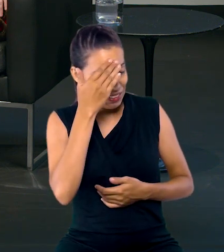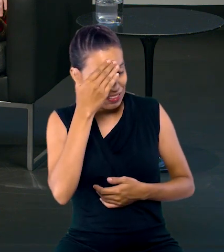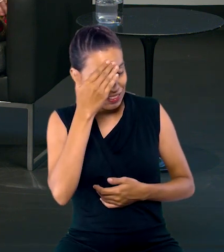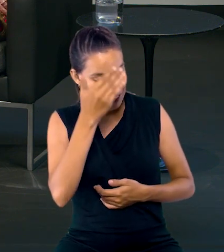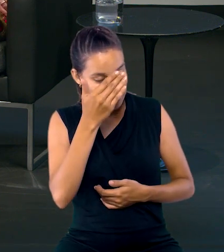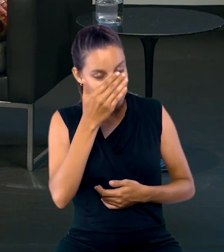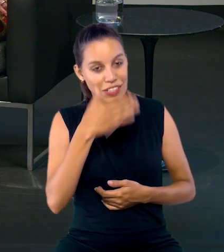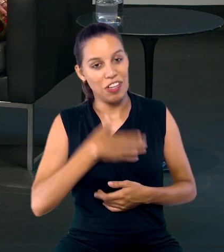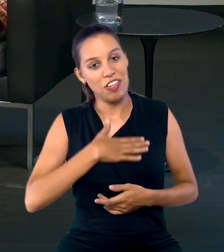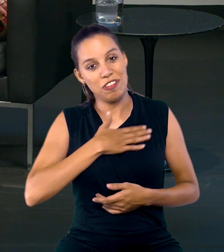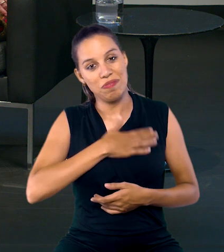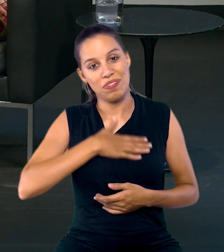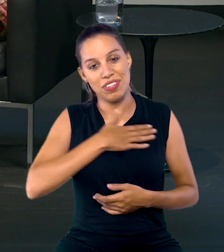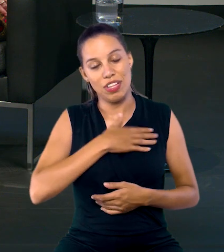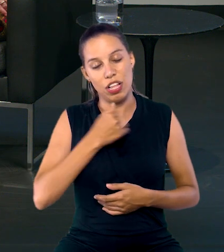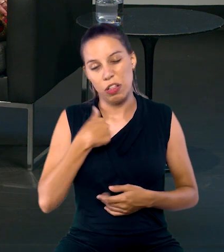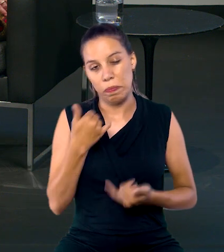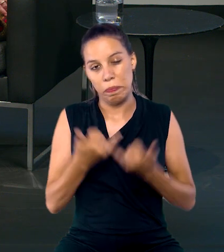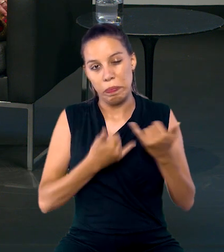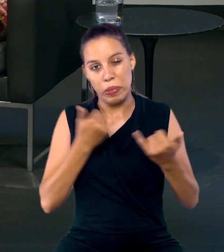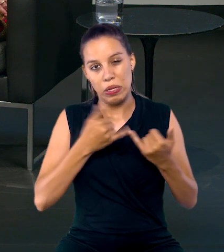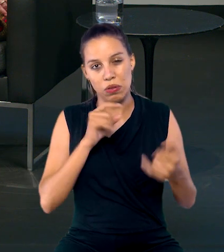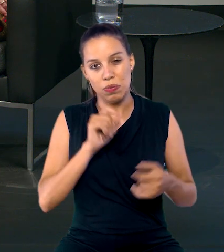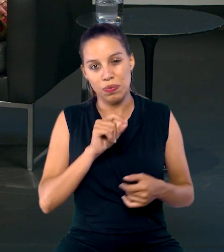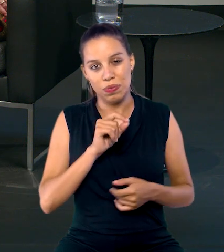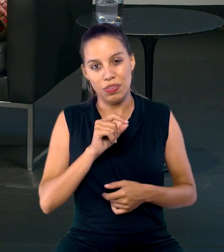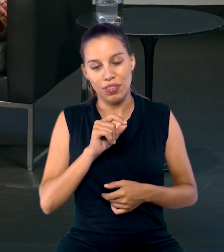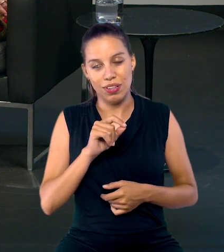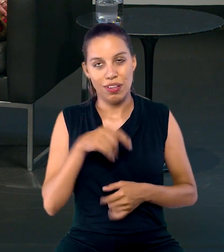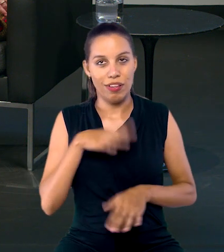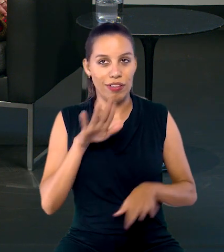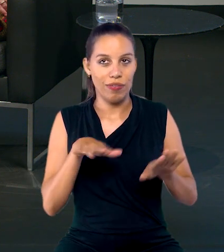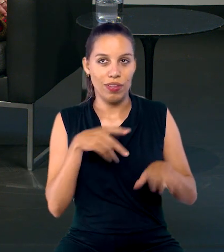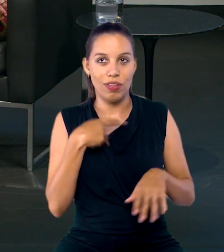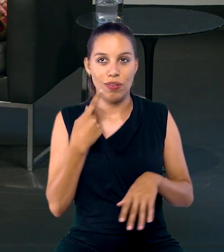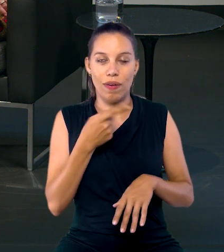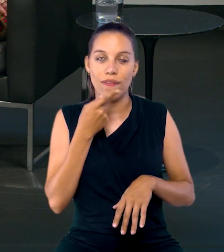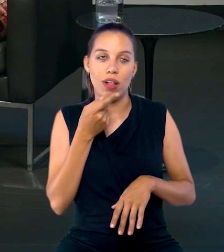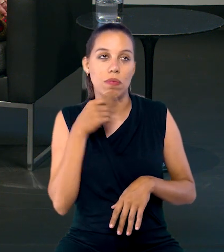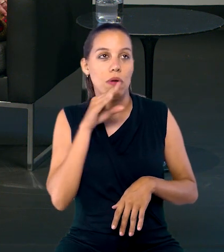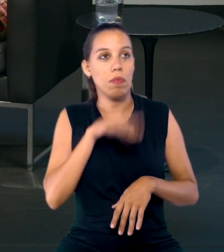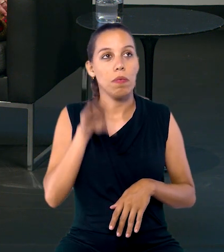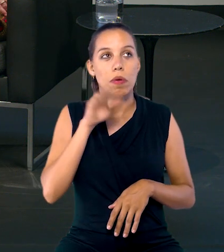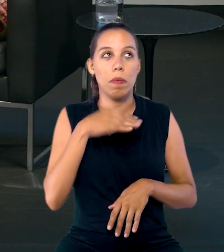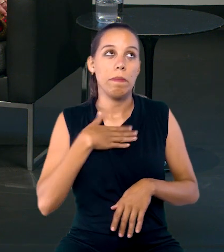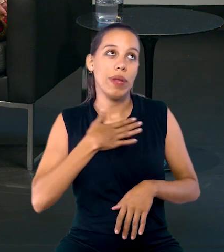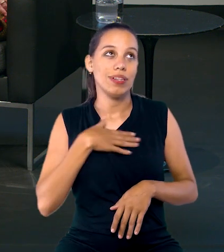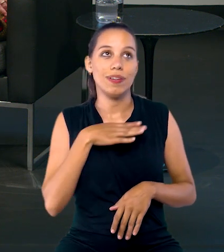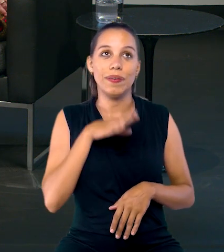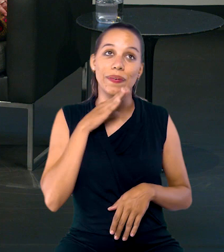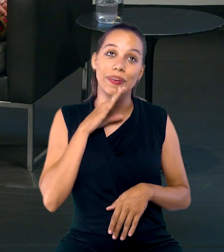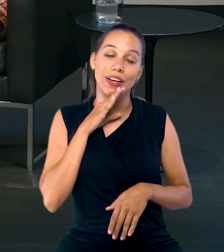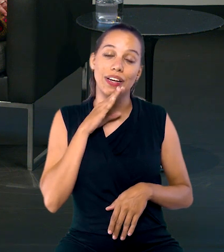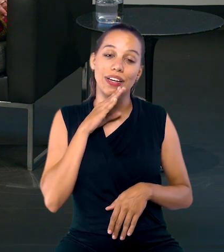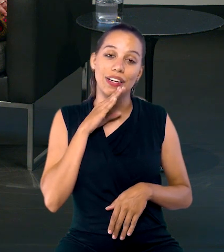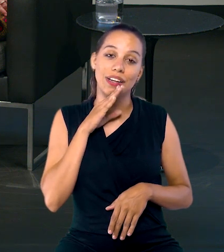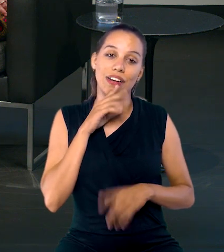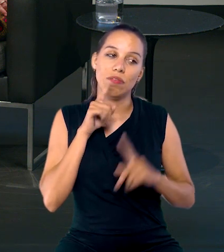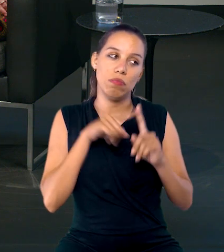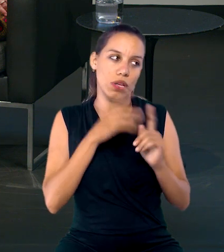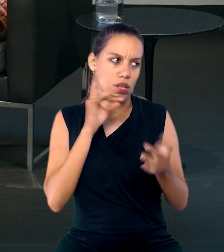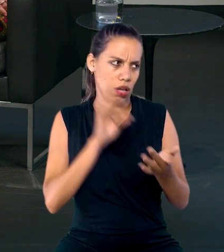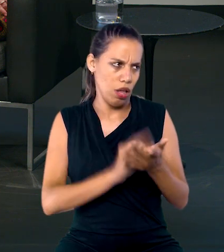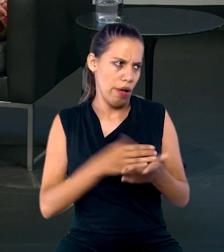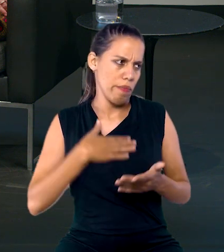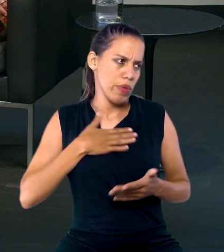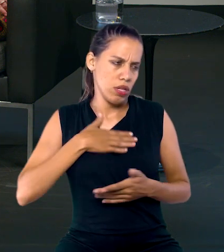Agradeço, amada, foi um prazer. Eu brinco que às vezes a gente fala meio no automático isso, né? De, prazer te conhecer. Mas foi